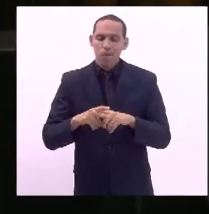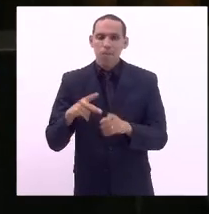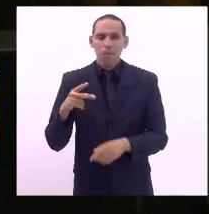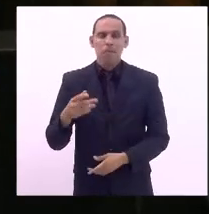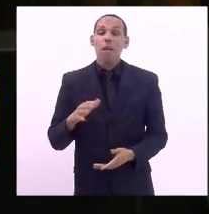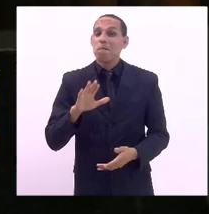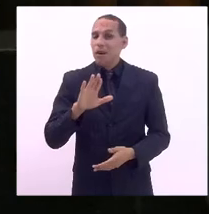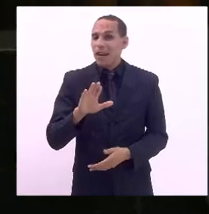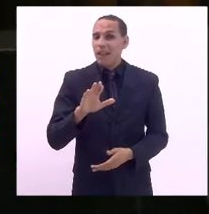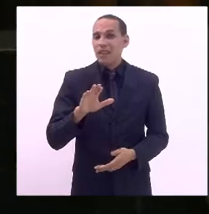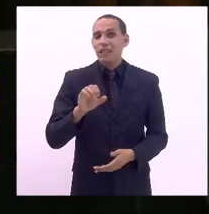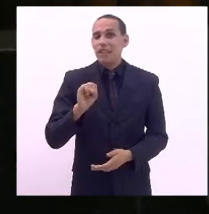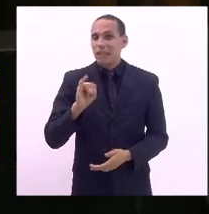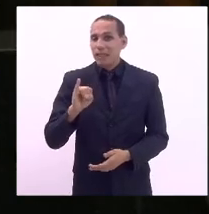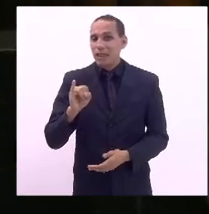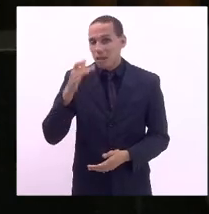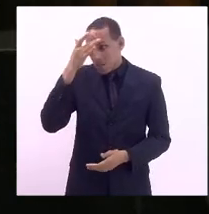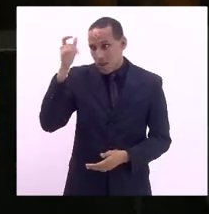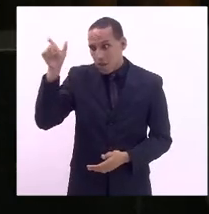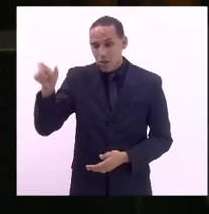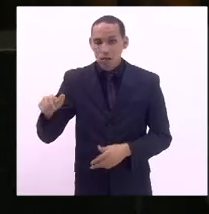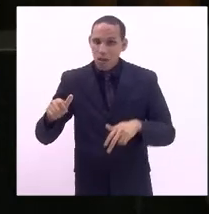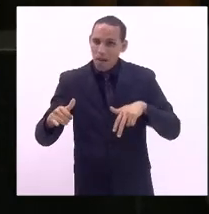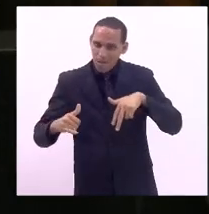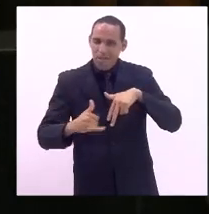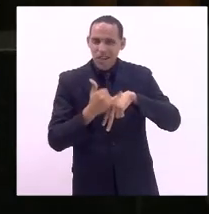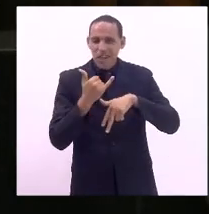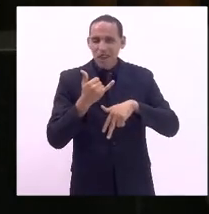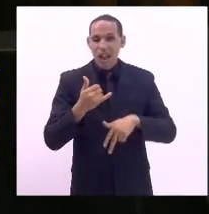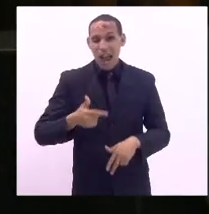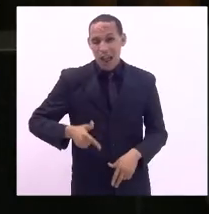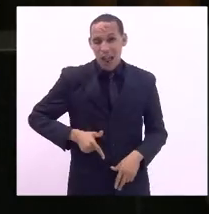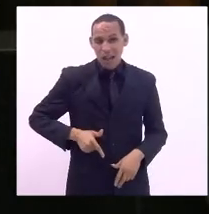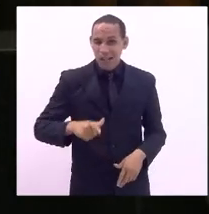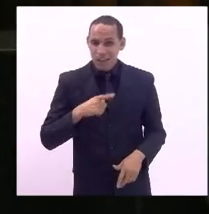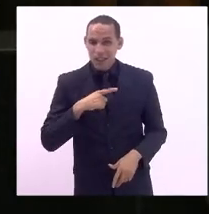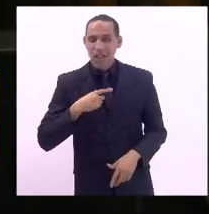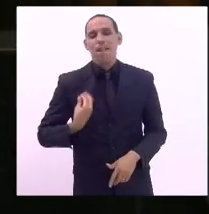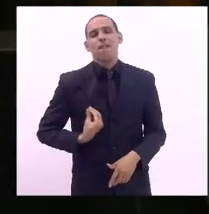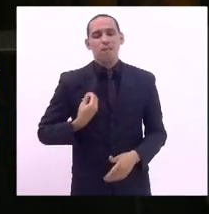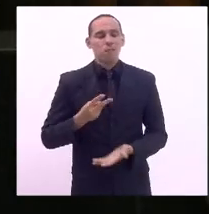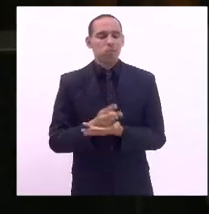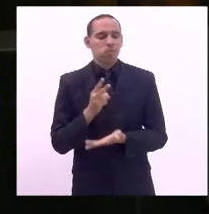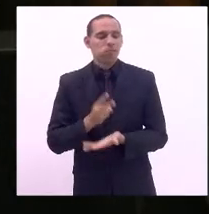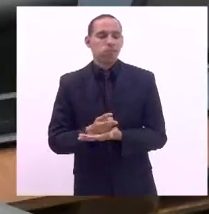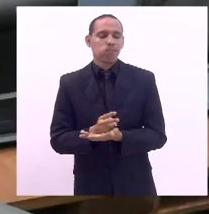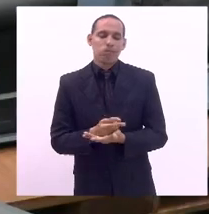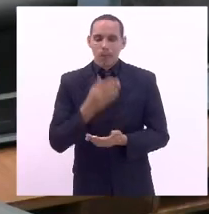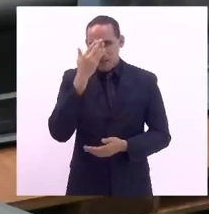Mas caso a sua vítima tivesse armada, muito provavelmente ele estaria vivo. Obrigado.